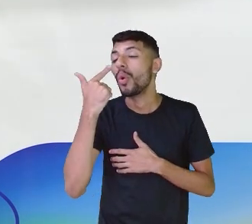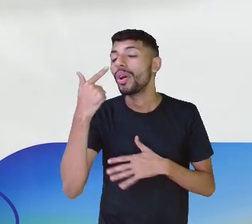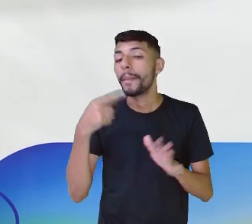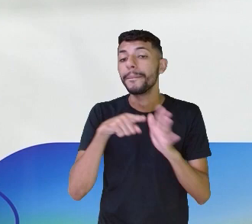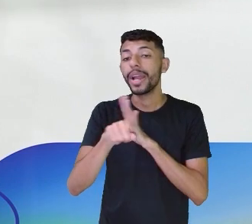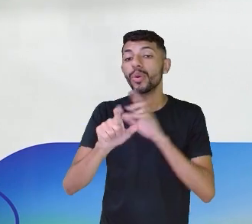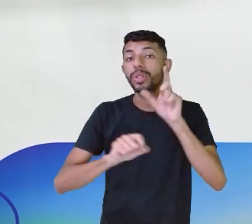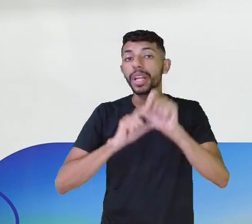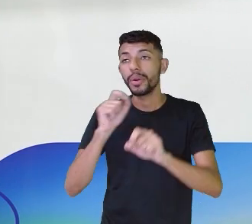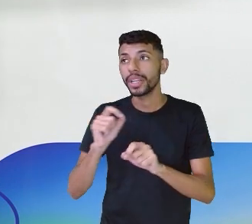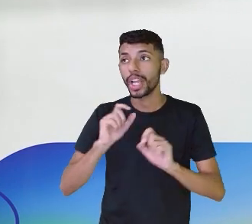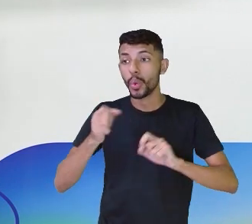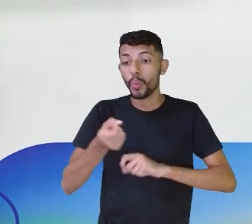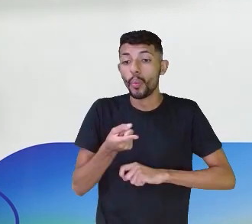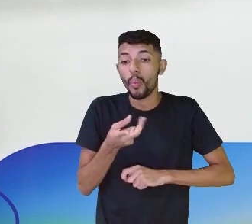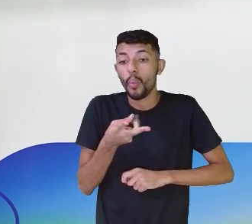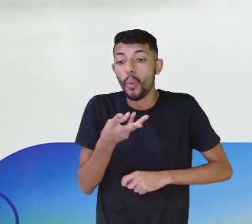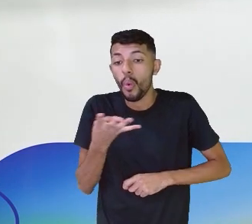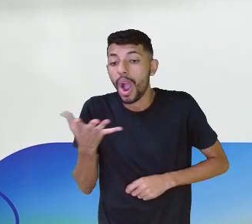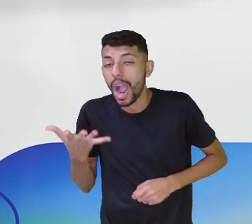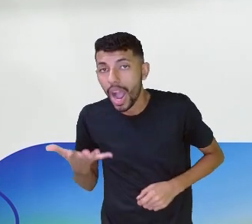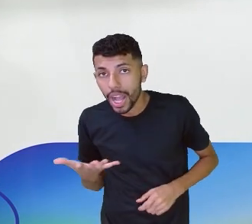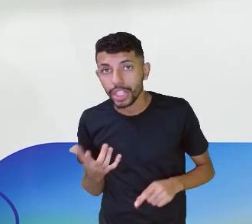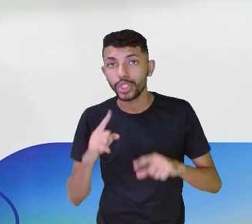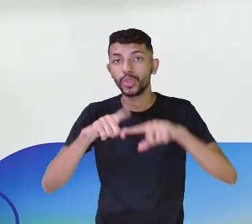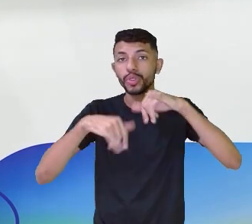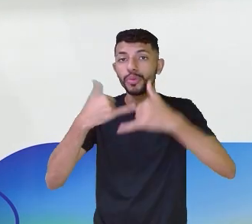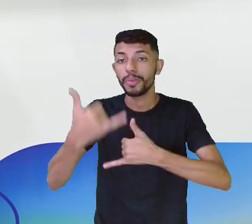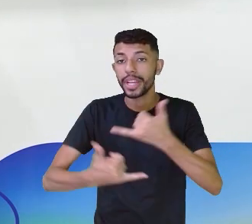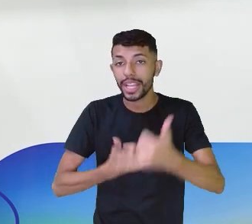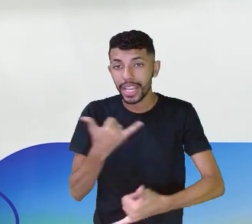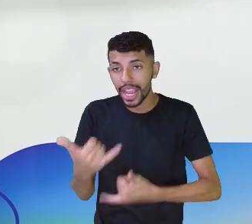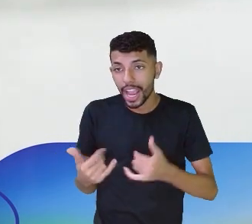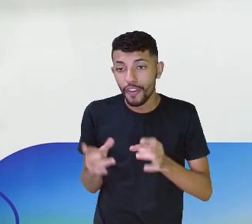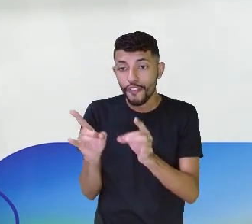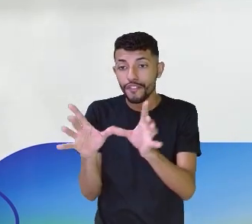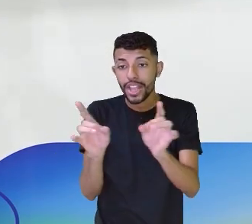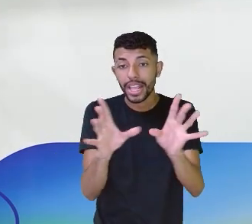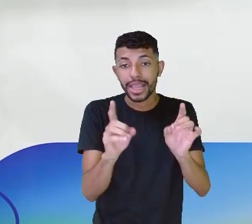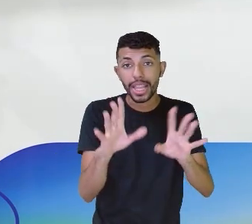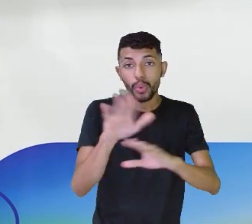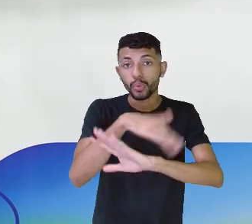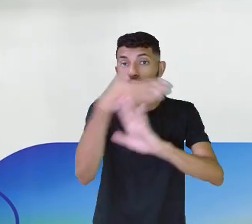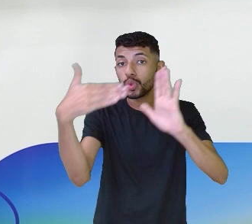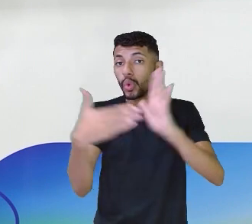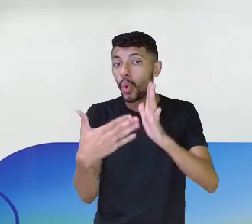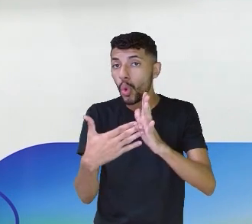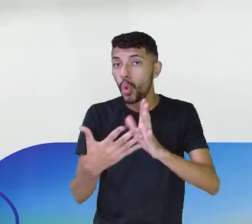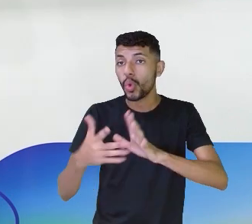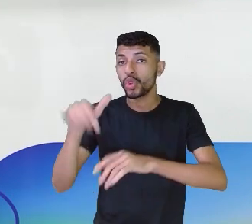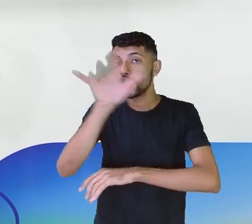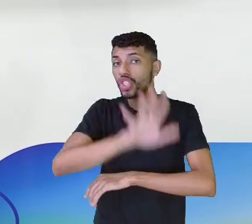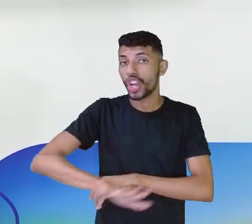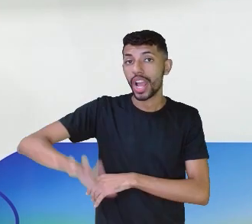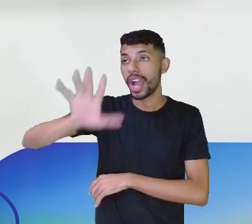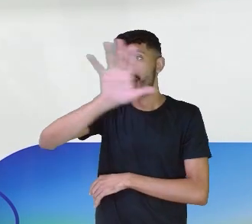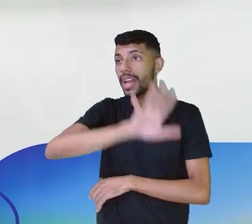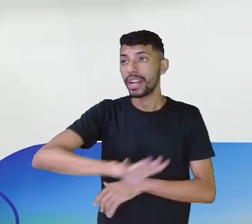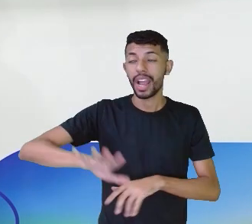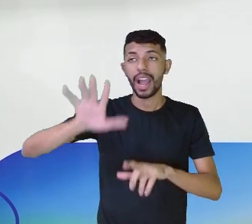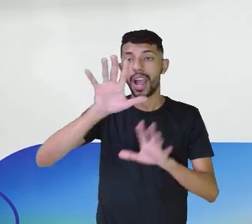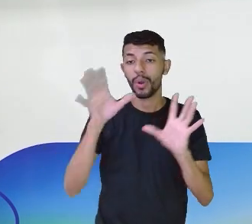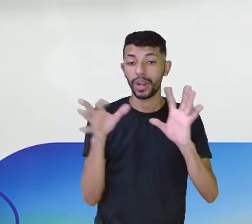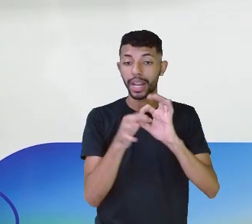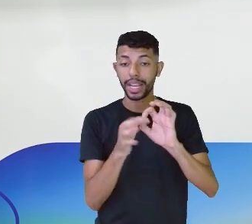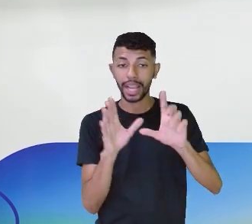saber quantos brinquedos foram vendidos no total, de acordo com esse gráfico aqui. Como é